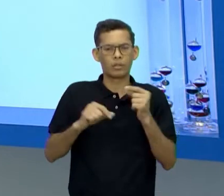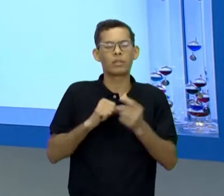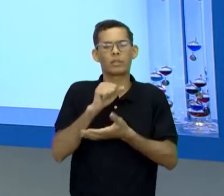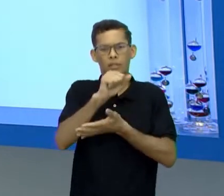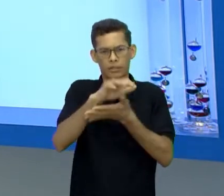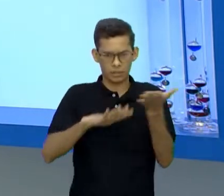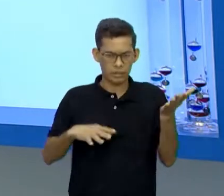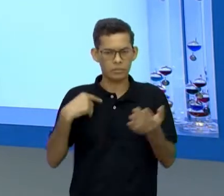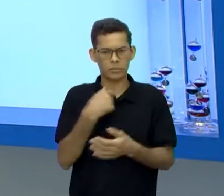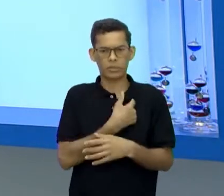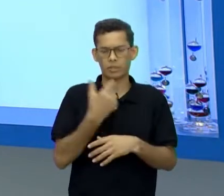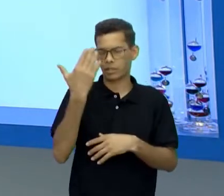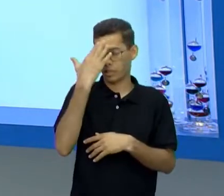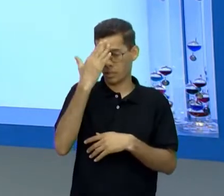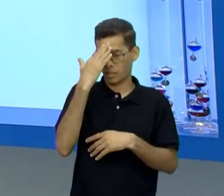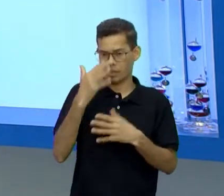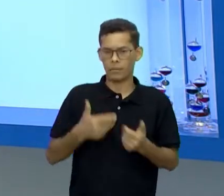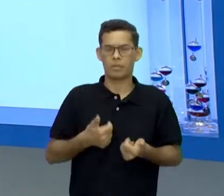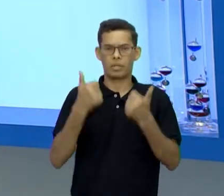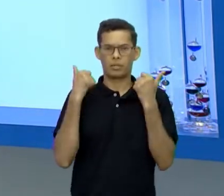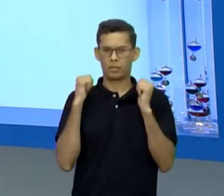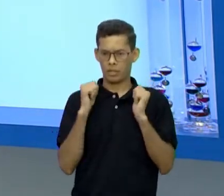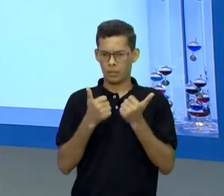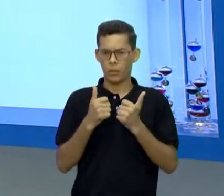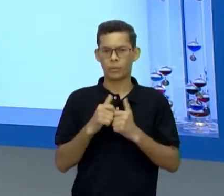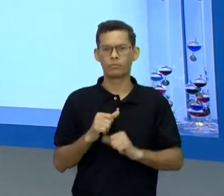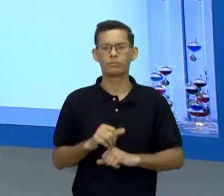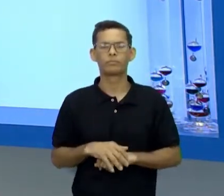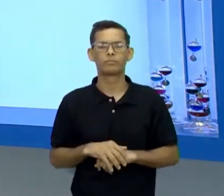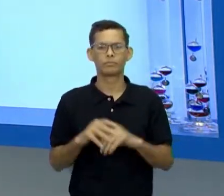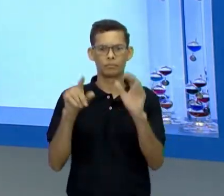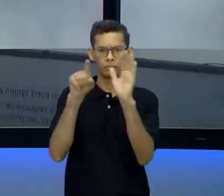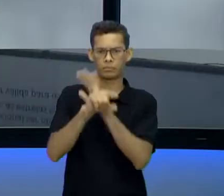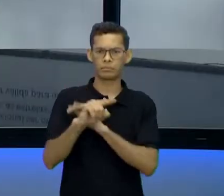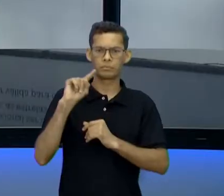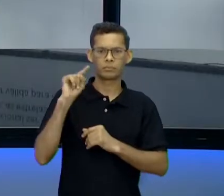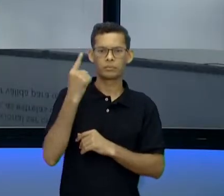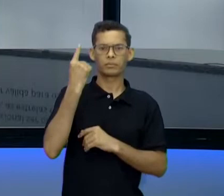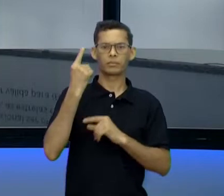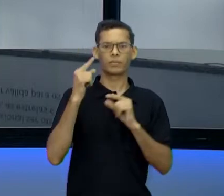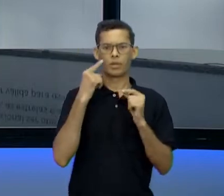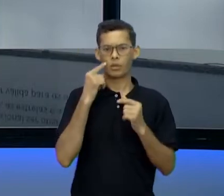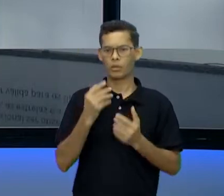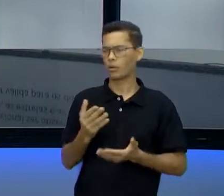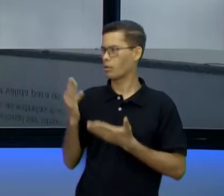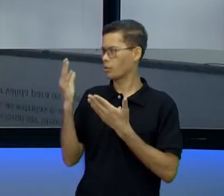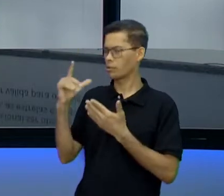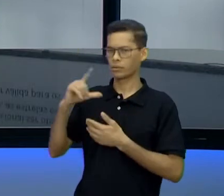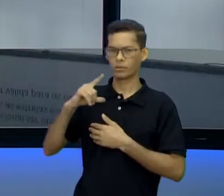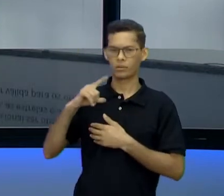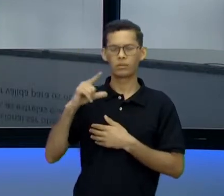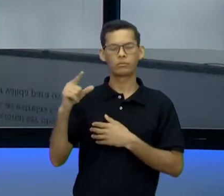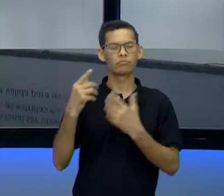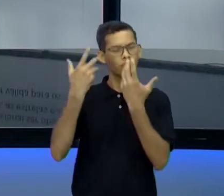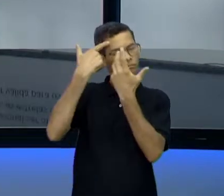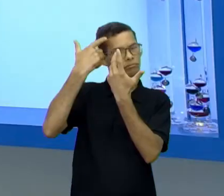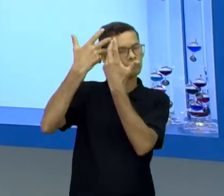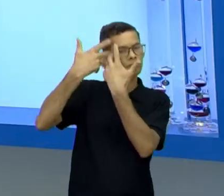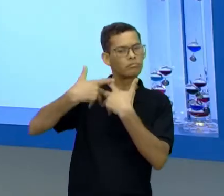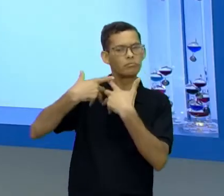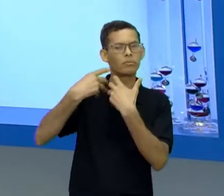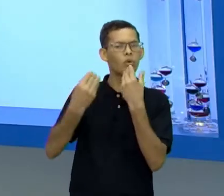entender essa questão. Ó. Primeiro exercício, um exercício de reflexão,